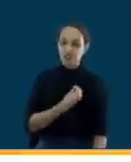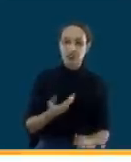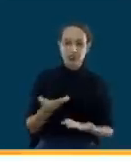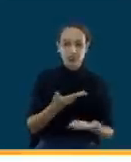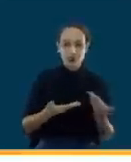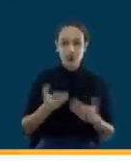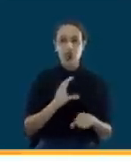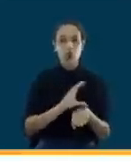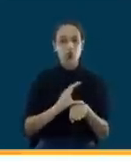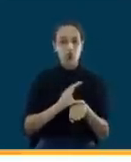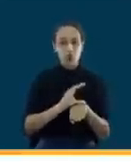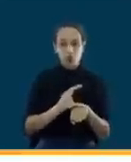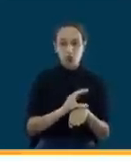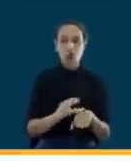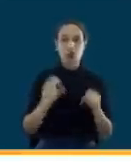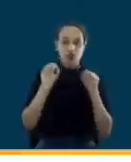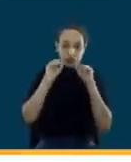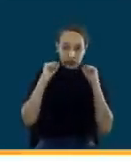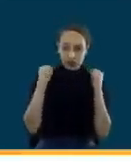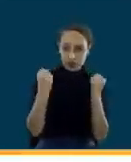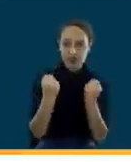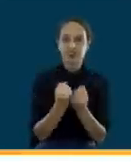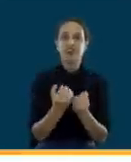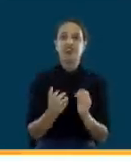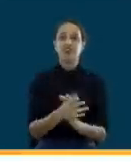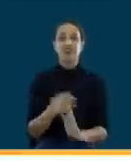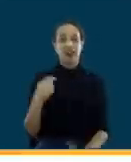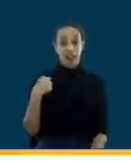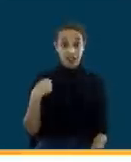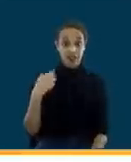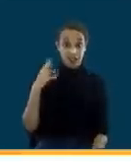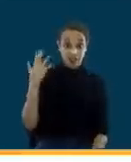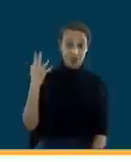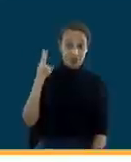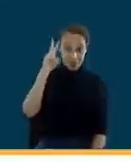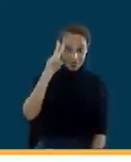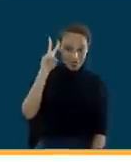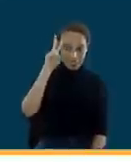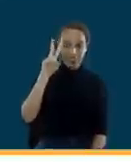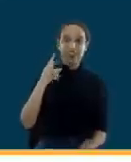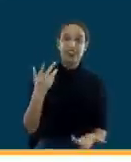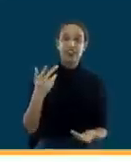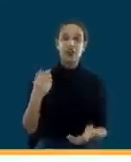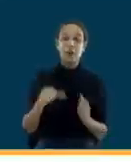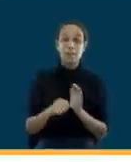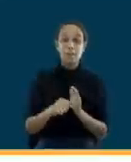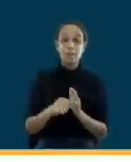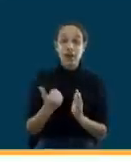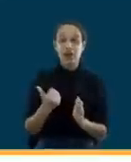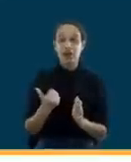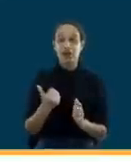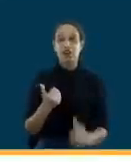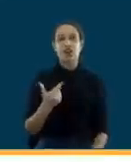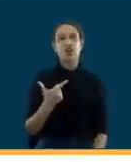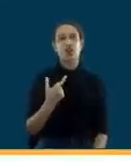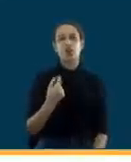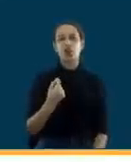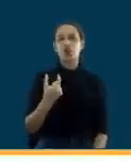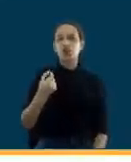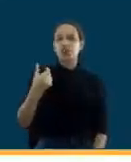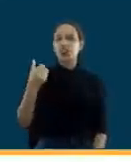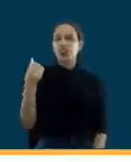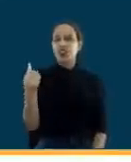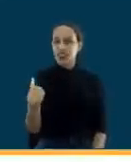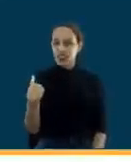seminário. Eu me lembro aqui, doutor Danilo, a primeira vez que eu lhe vi foi em 2006, no seminário do Cultura Viva